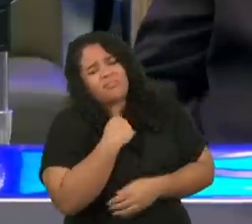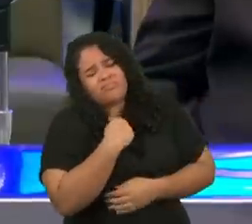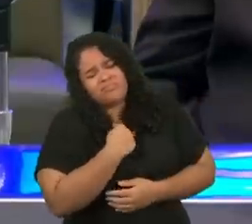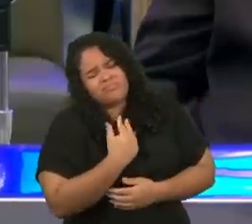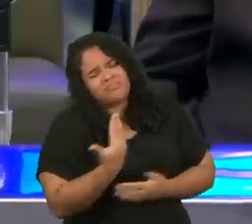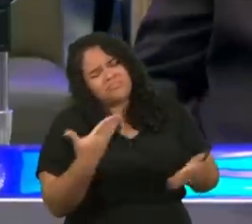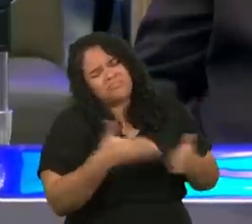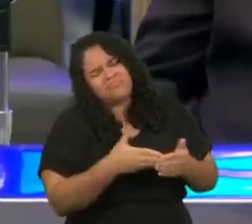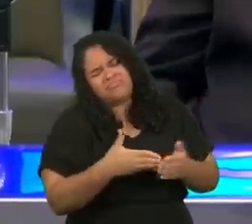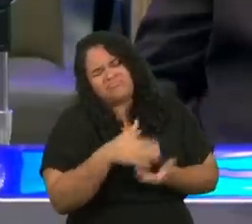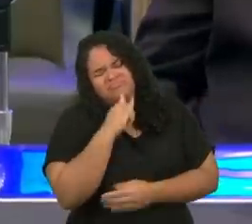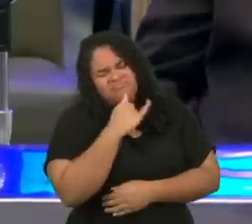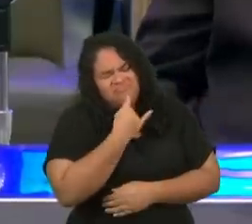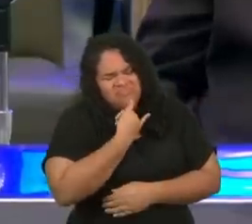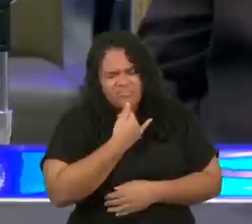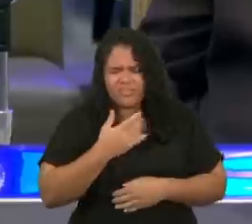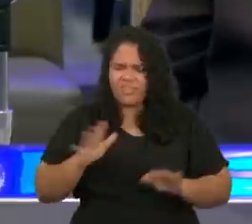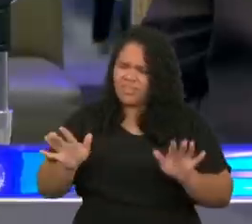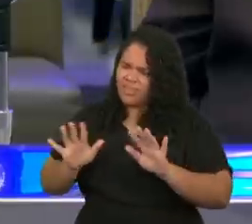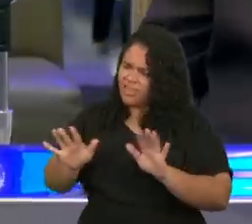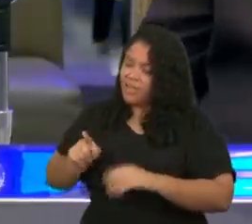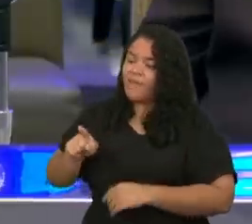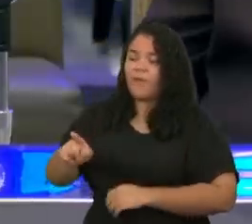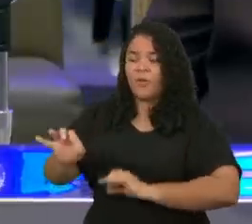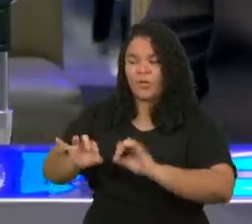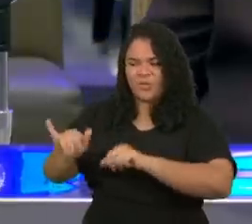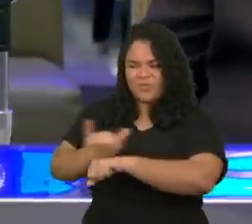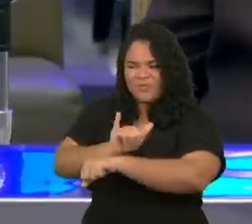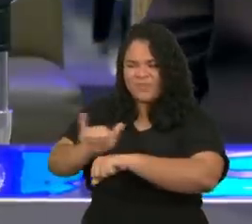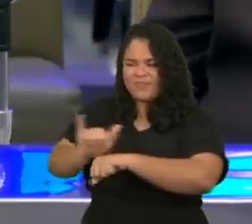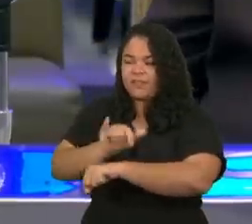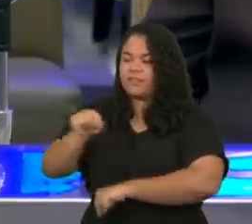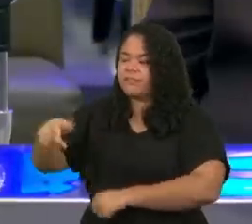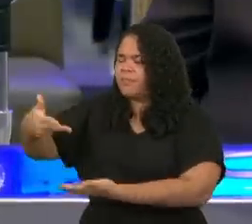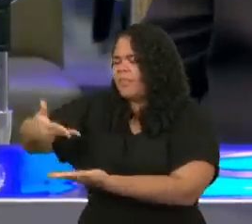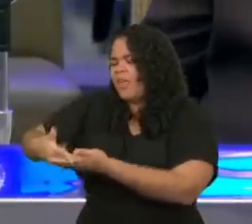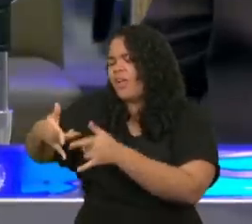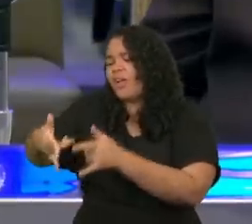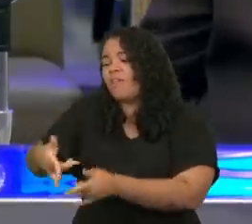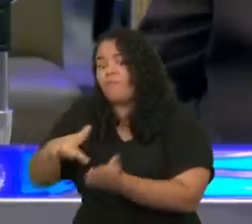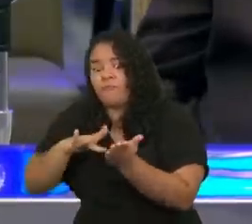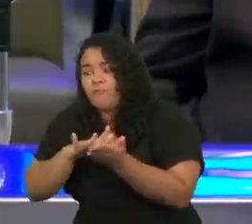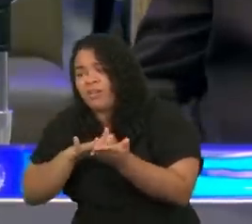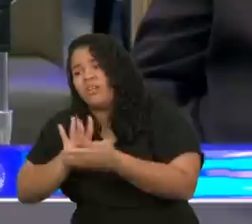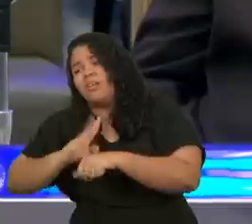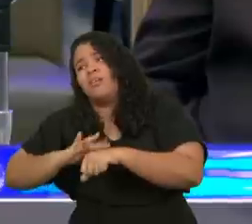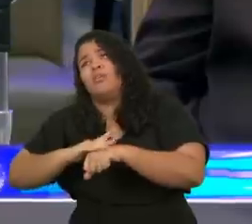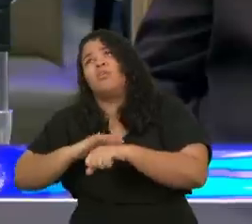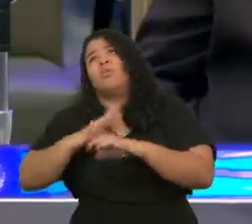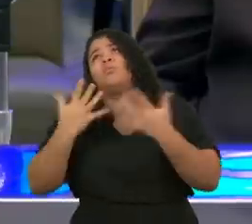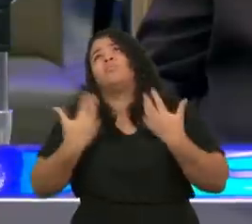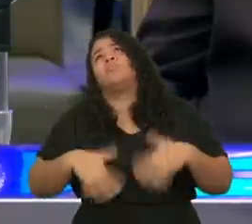diabólico deita-te na tua cama e finge te doente e quando